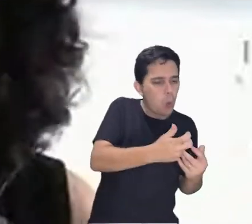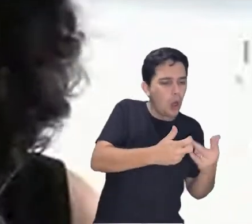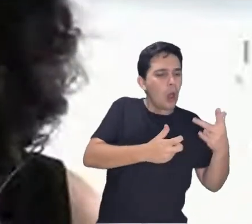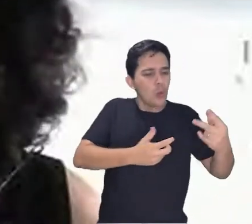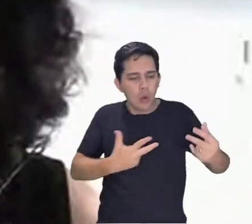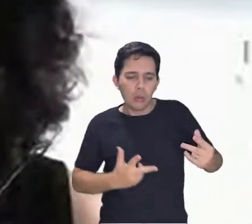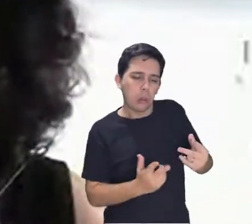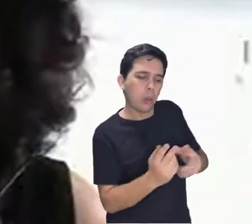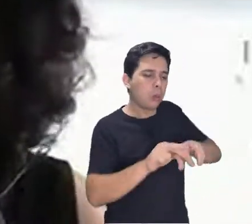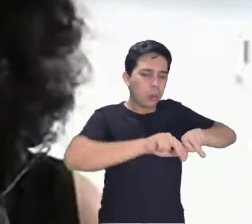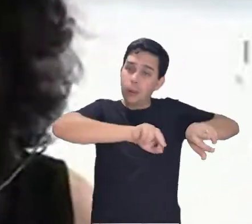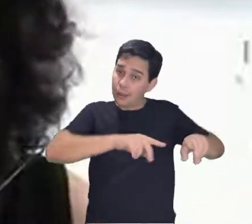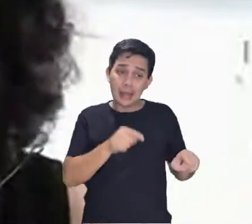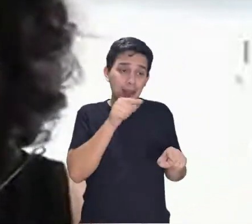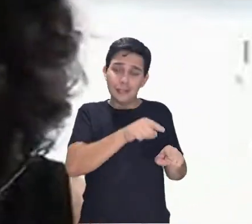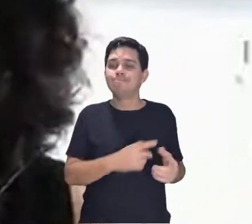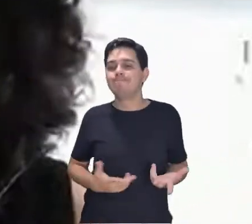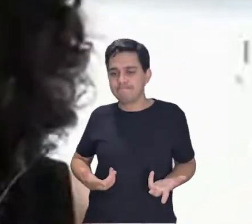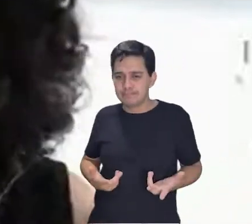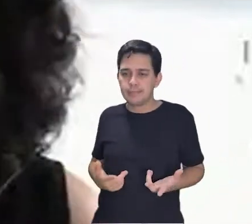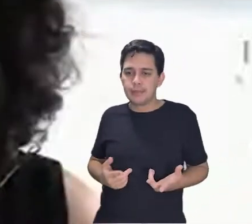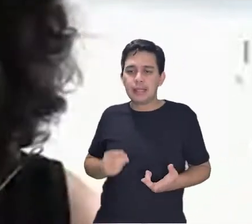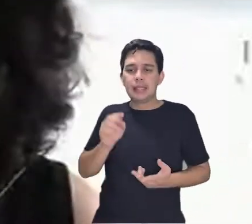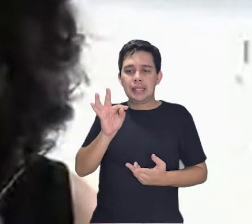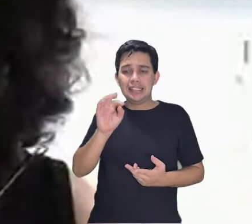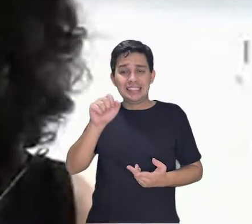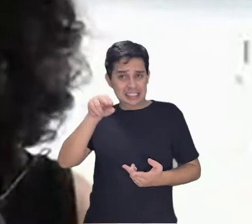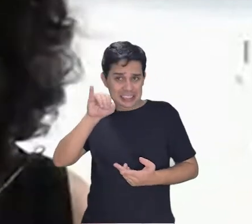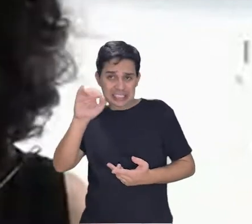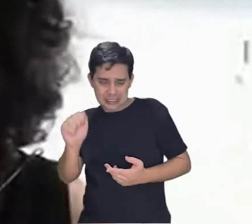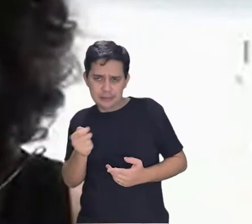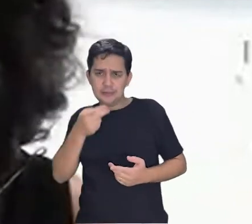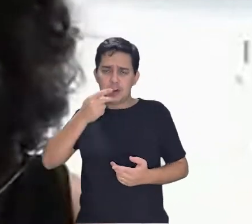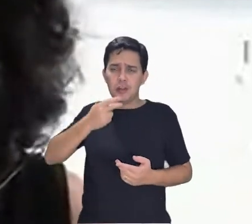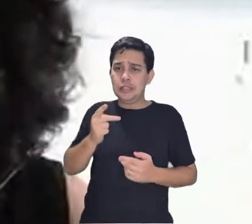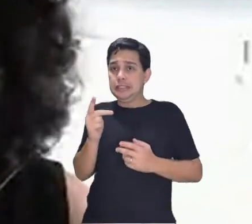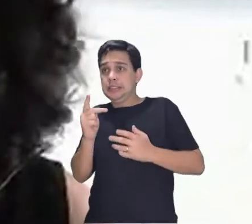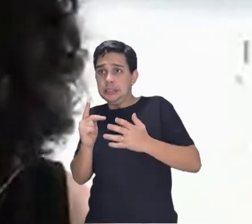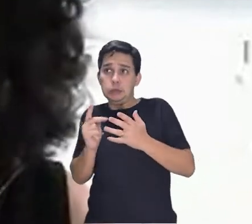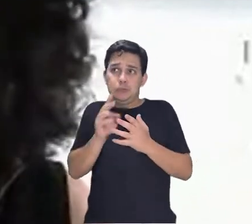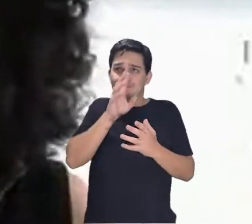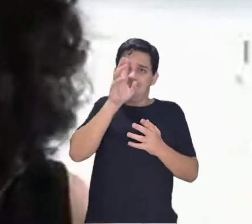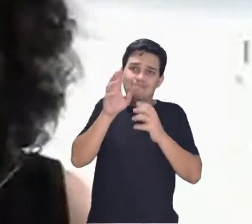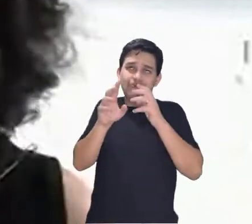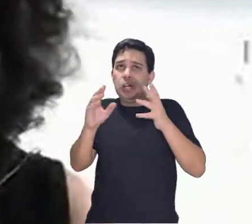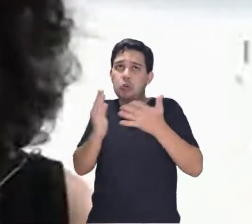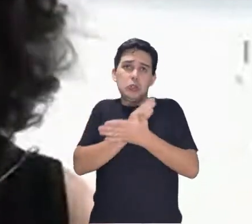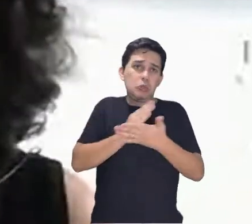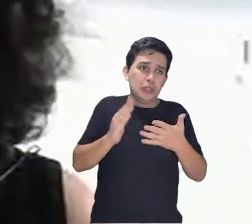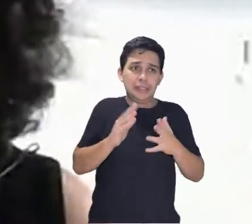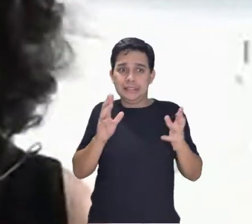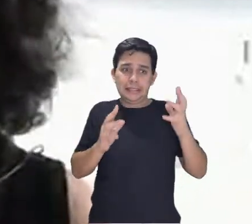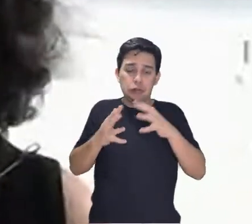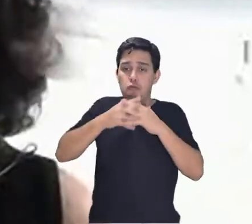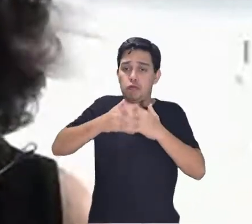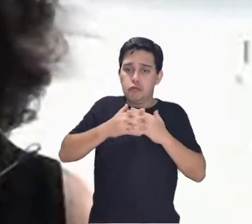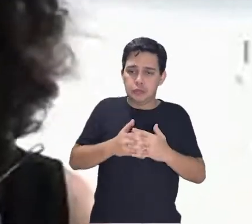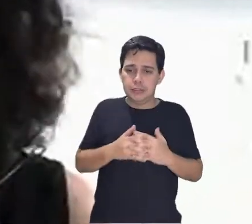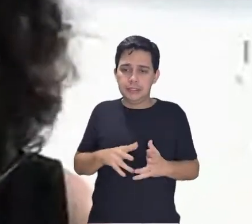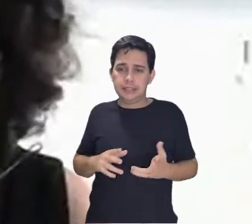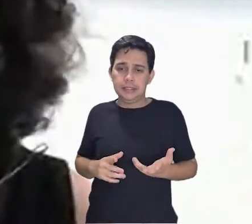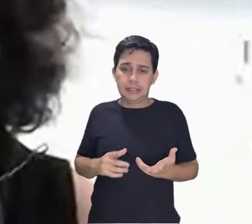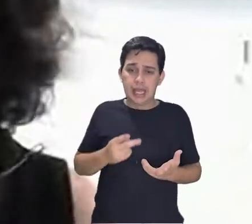é importante pontuar, ela deu informações equivocadas no primeiro atendimento da vítima, dizendo dos medicamentos, e